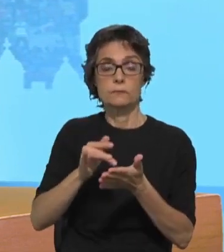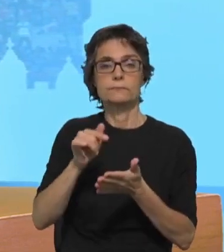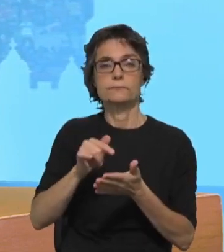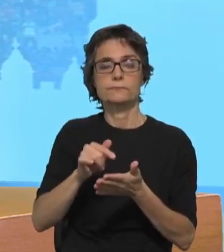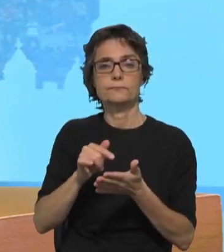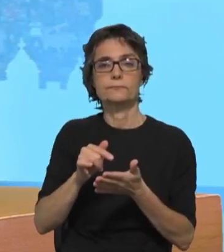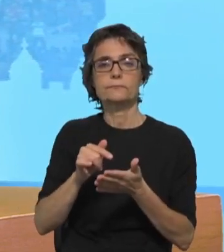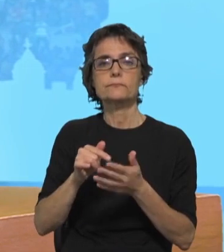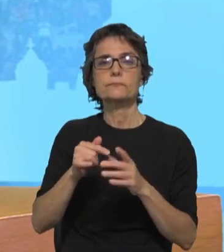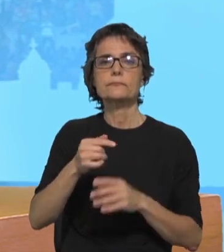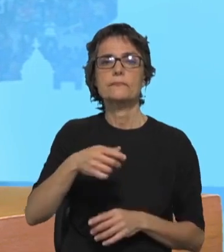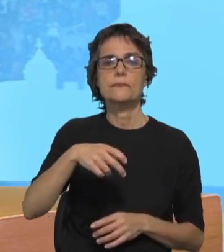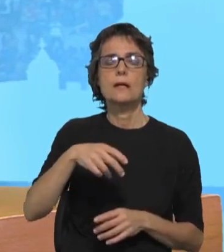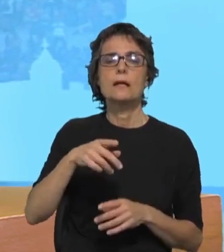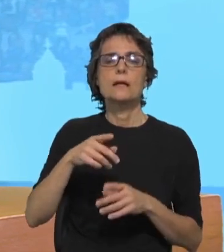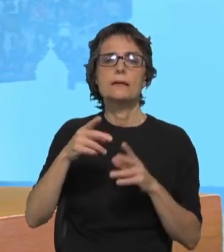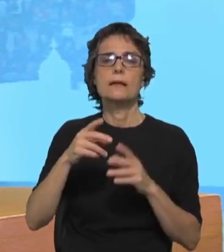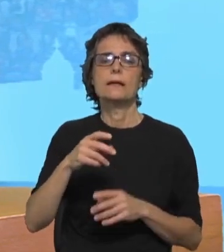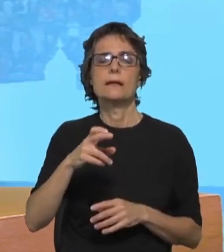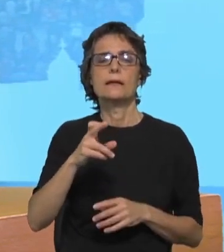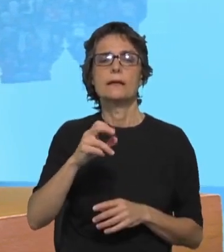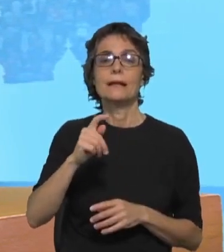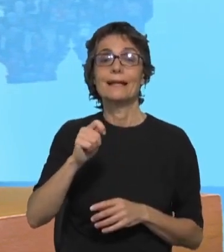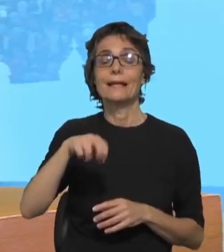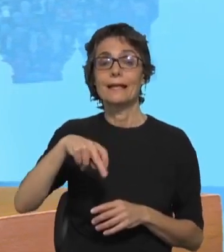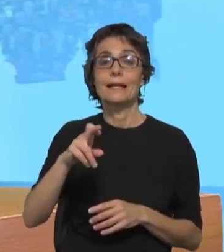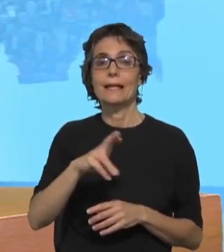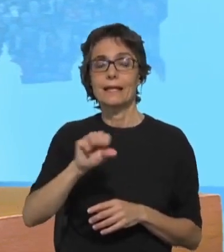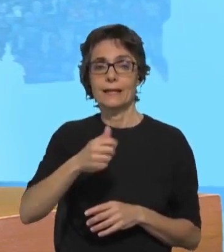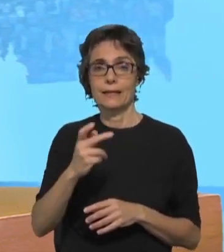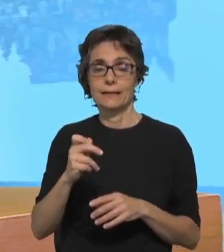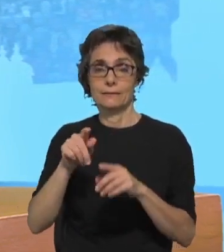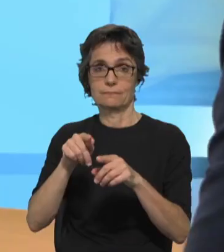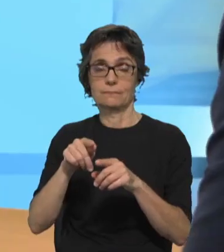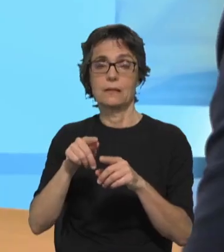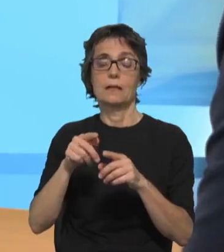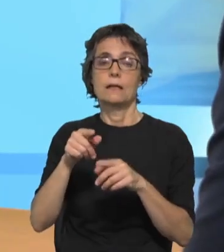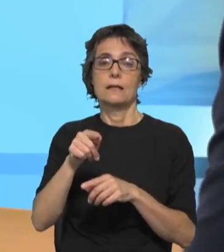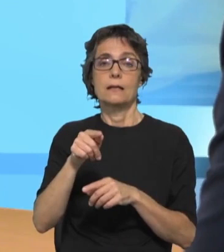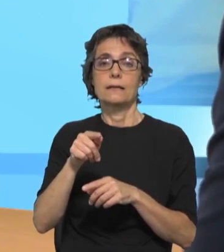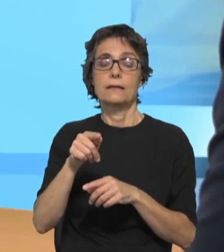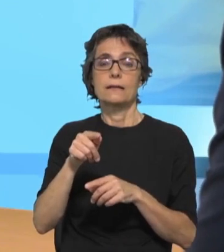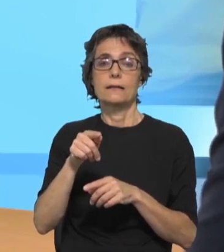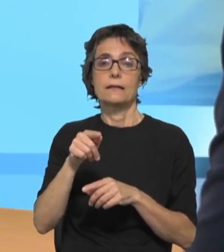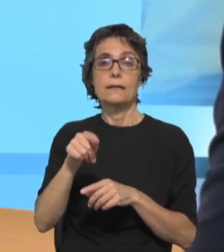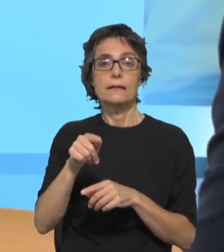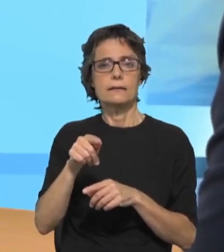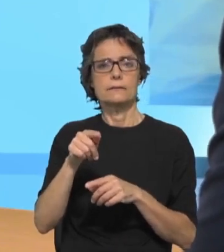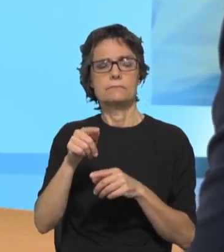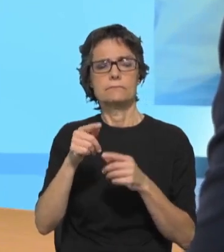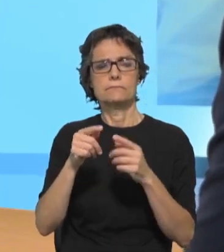Dussel, um filósofo argentino que foi muito influente numa certa